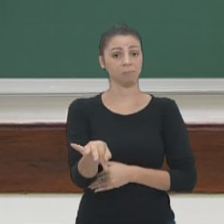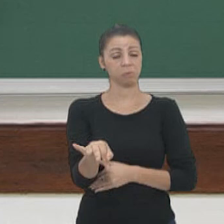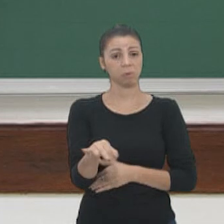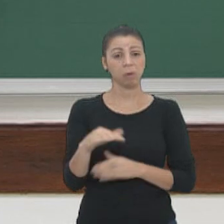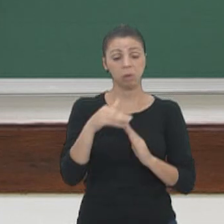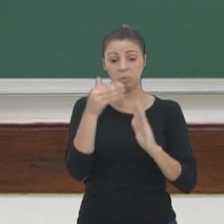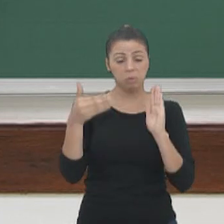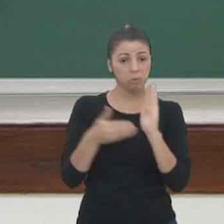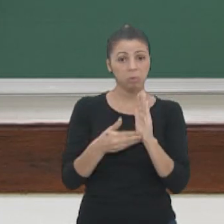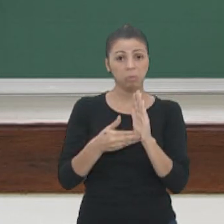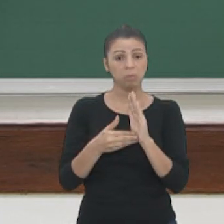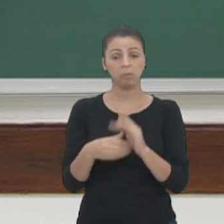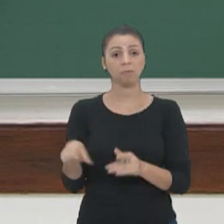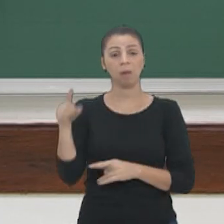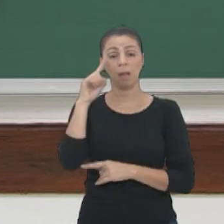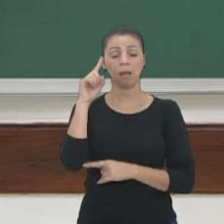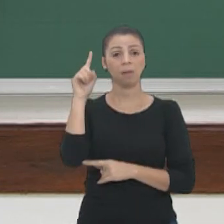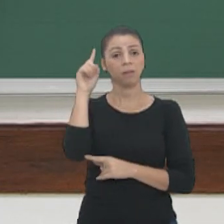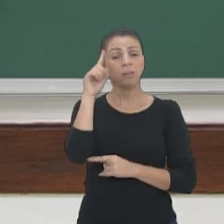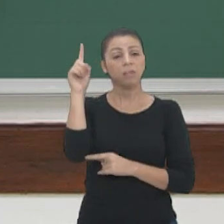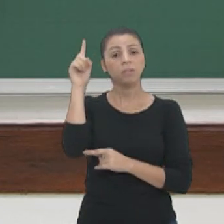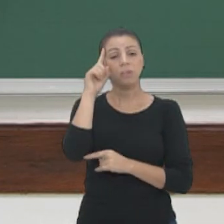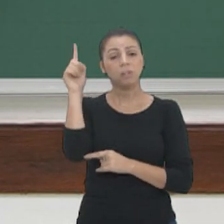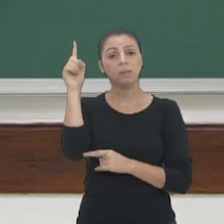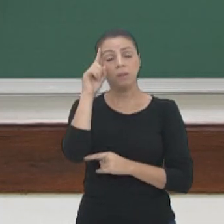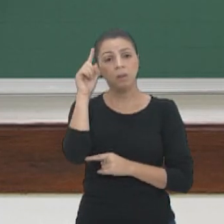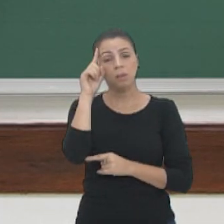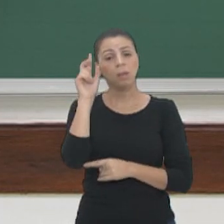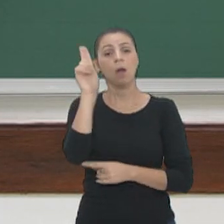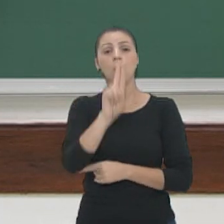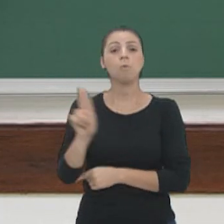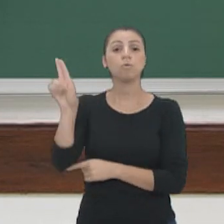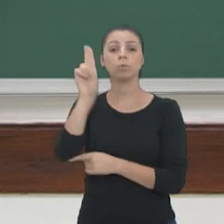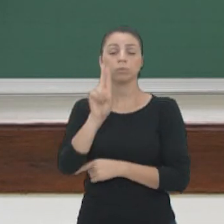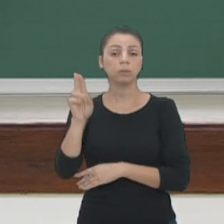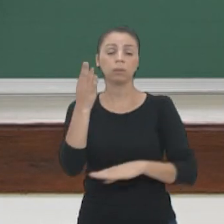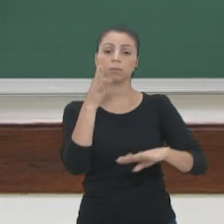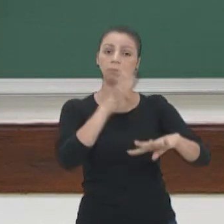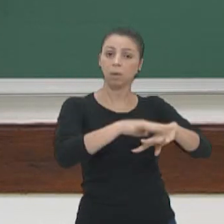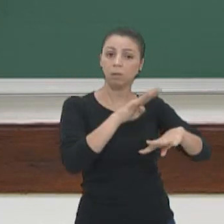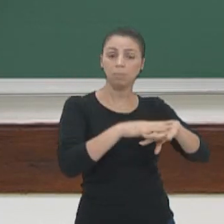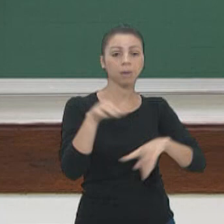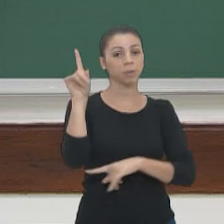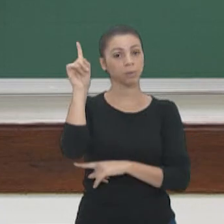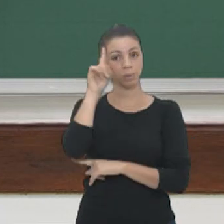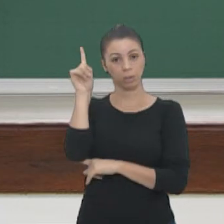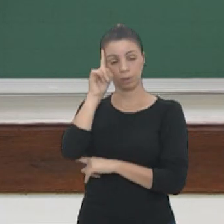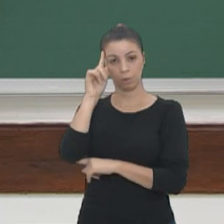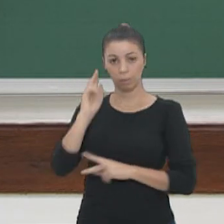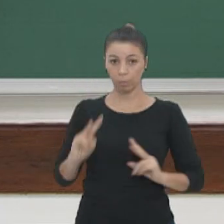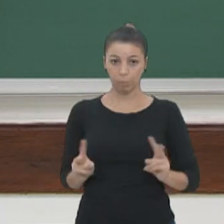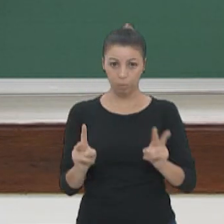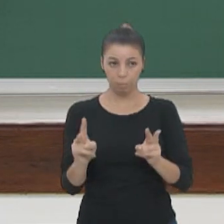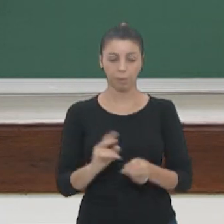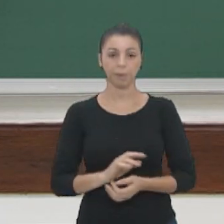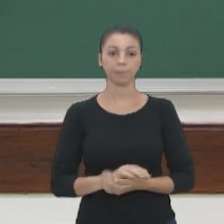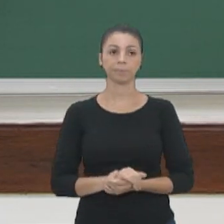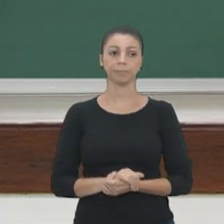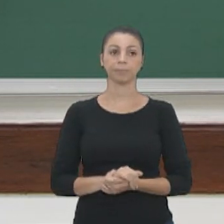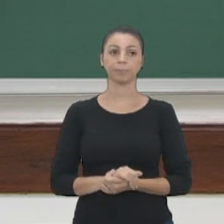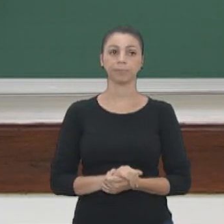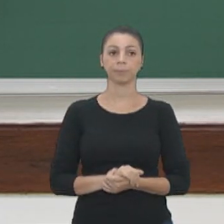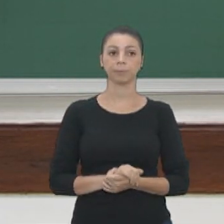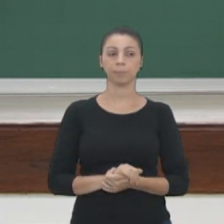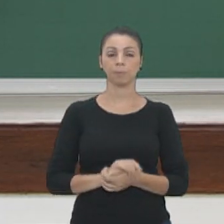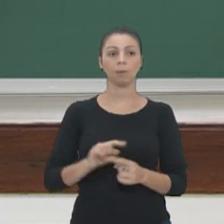dia, independente do que você trabalha, mas você está usando a matemática no seu dia a dia. Vamos continuar? Olha